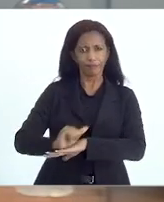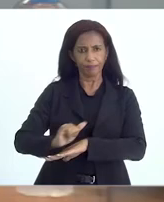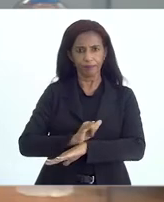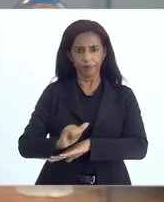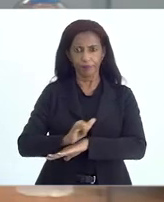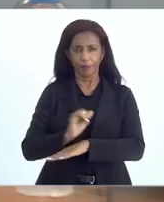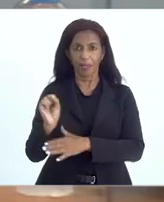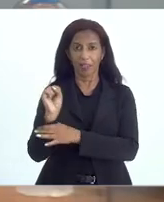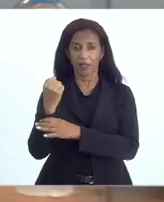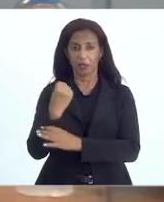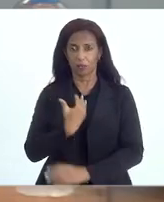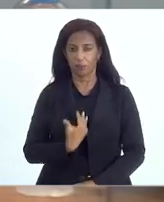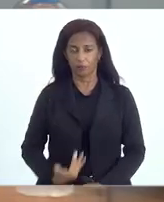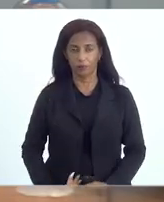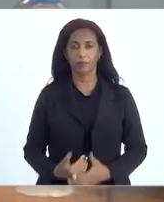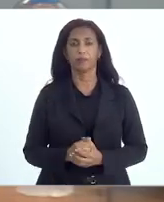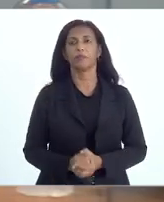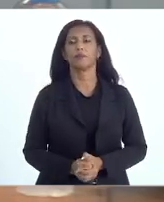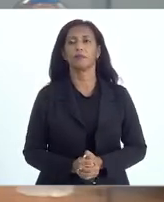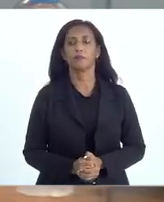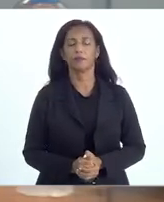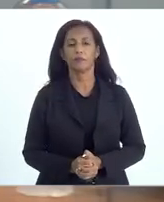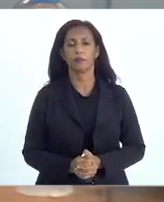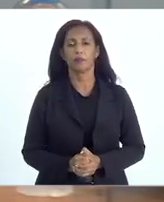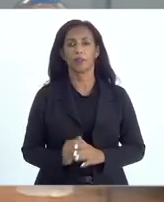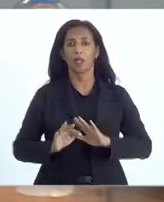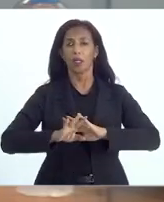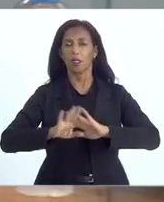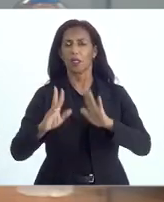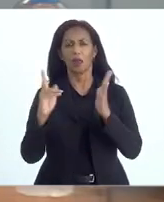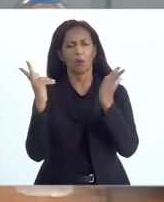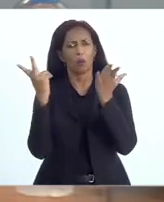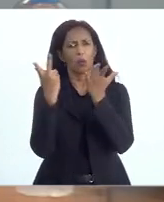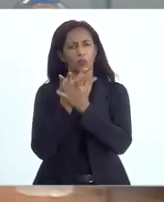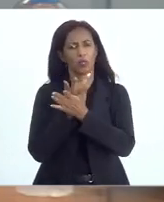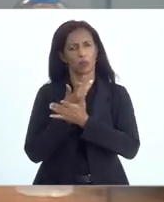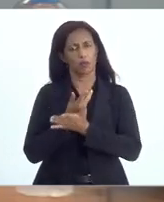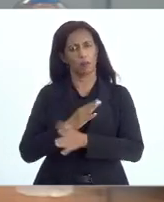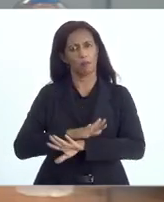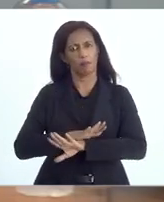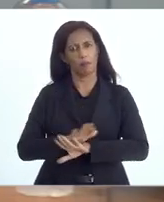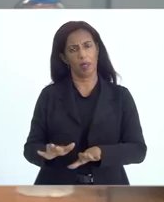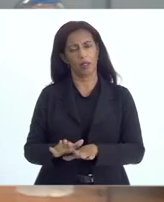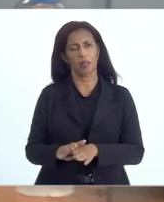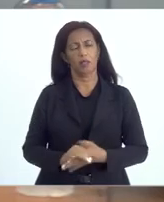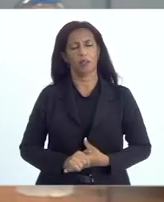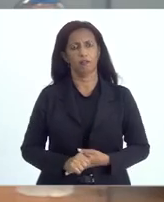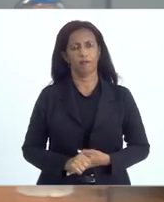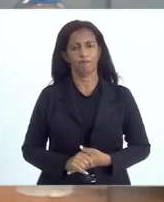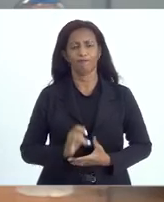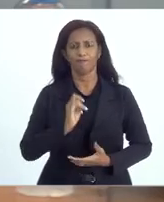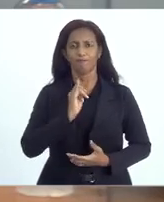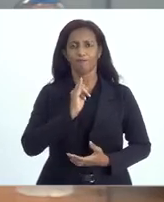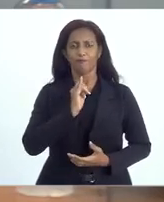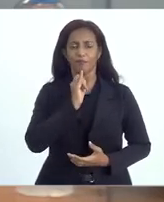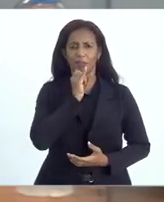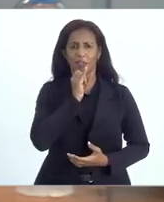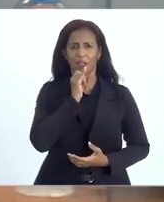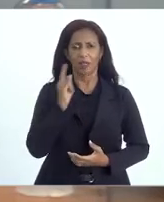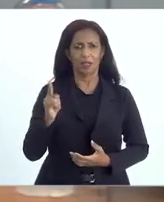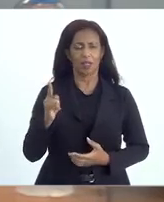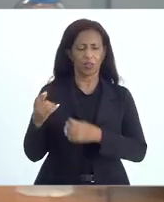entre elas Sem dúvida nenhuma Segurança Pública tão que não repita-se mais esse esse episódio triste da nossa